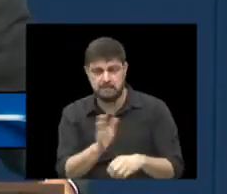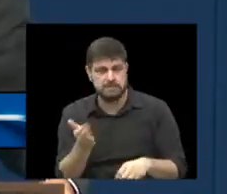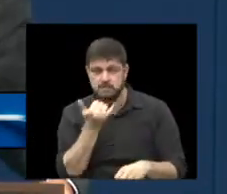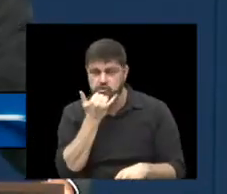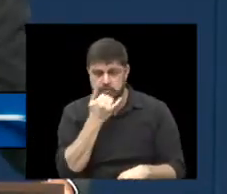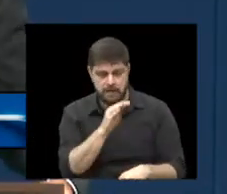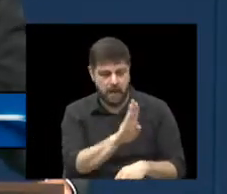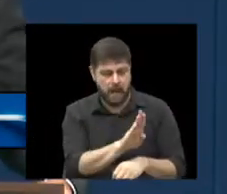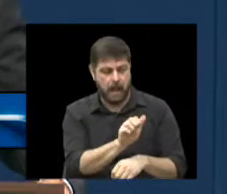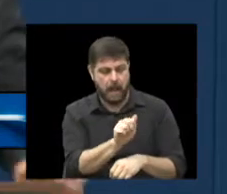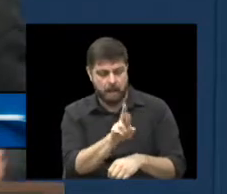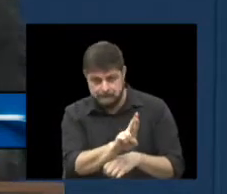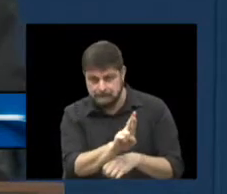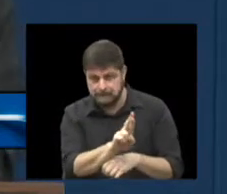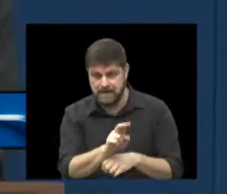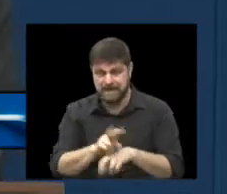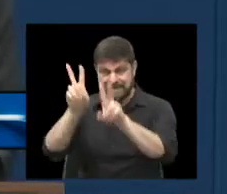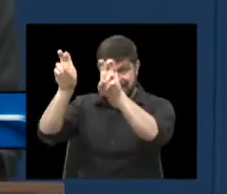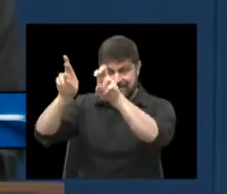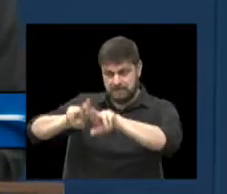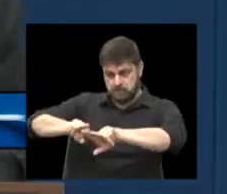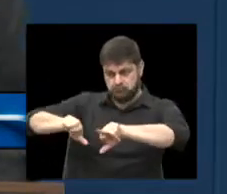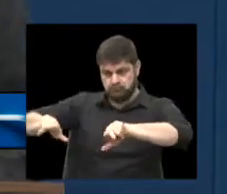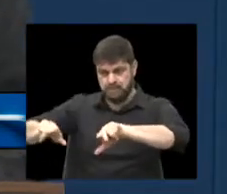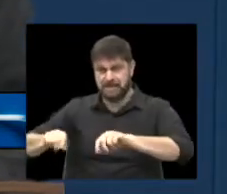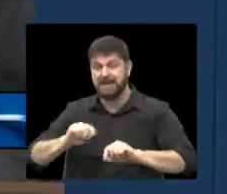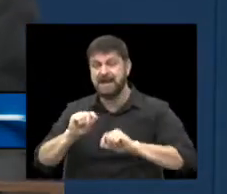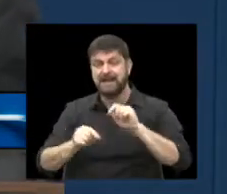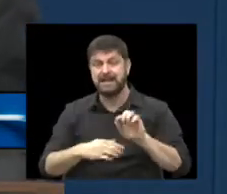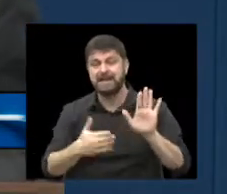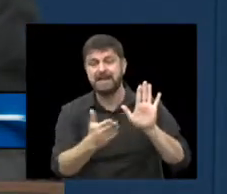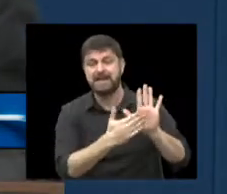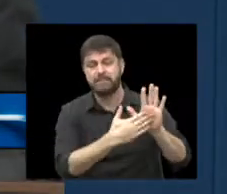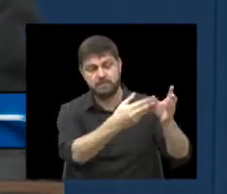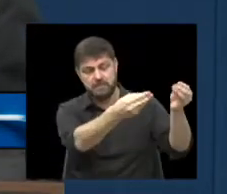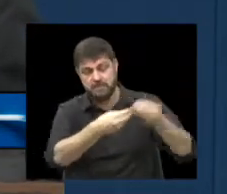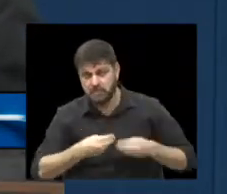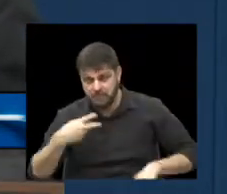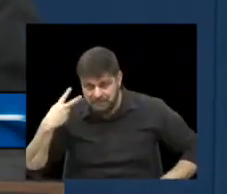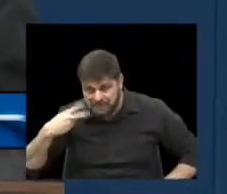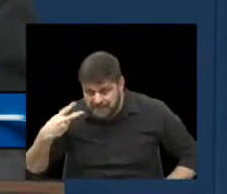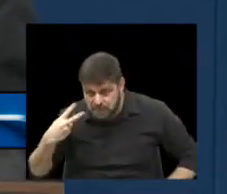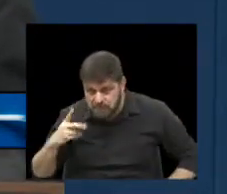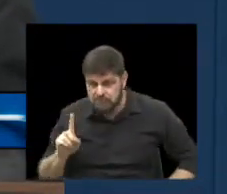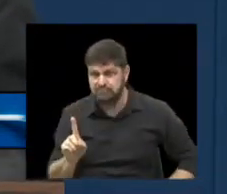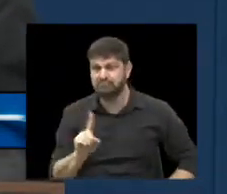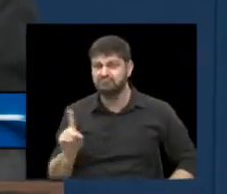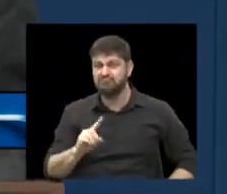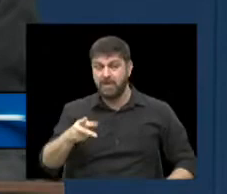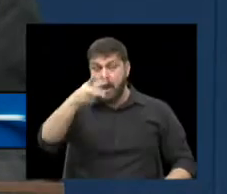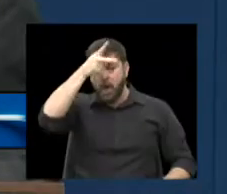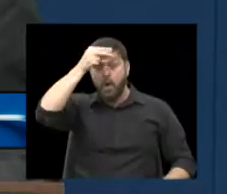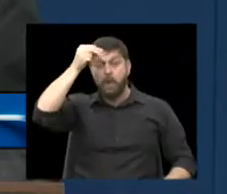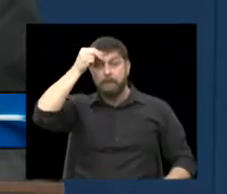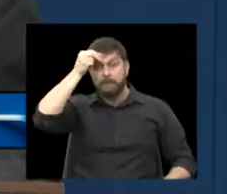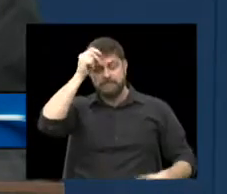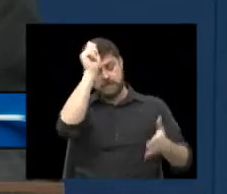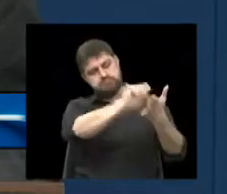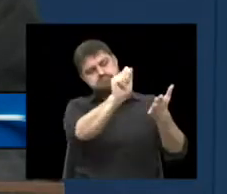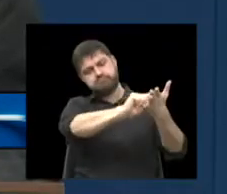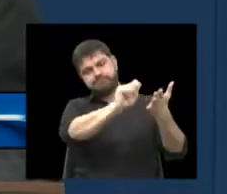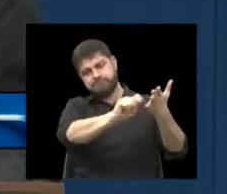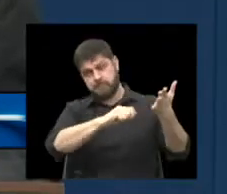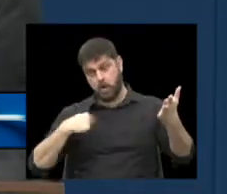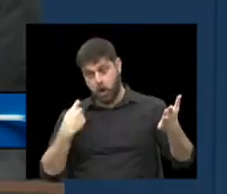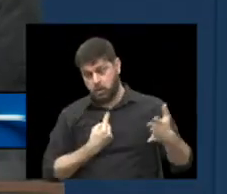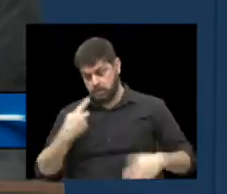com outros temas. Eu concordo, mas quem mandou essa proposta para cá não foi nenhum vereador, foi o prefeito, e aí é nossa